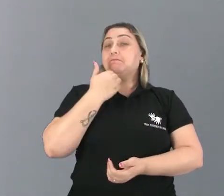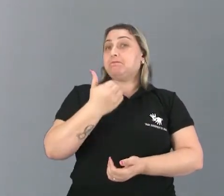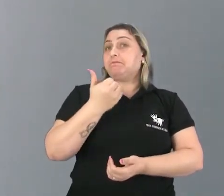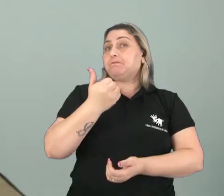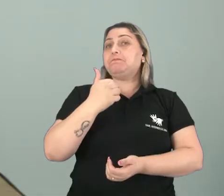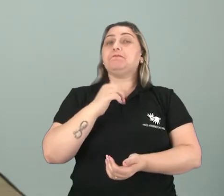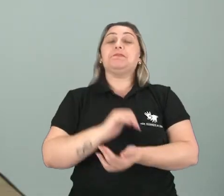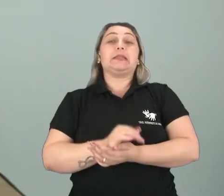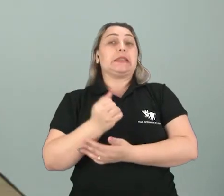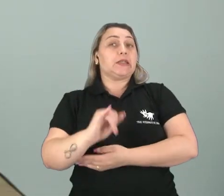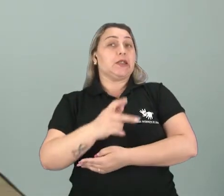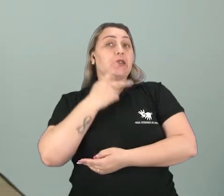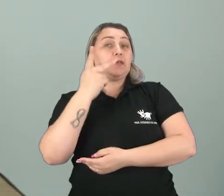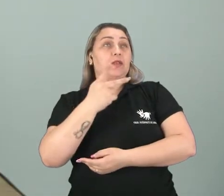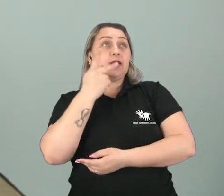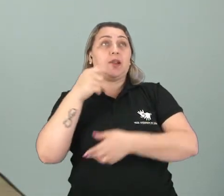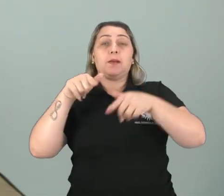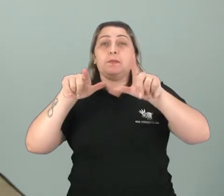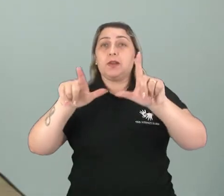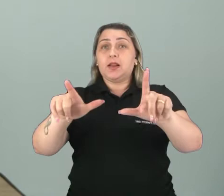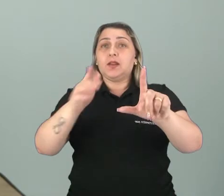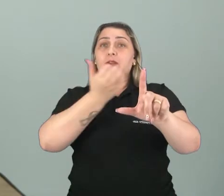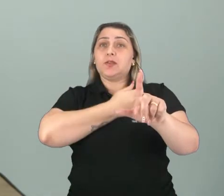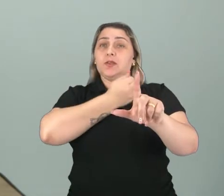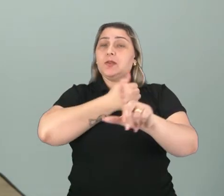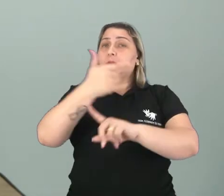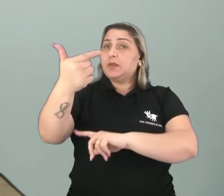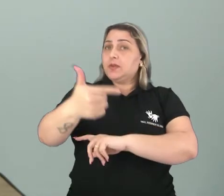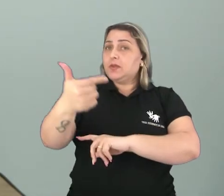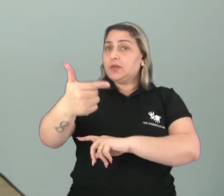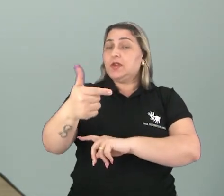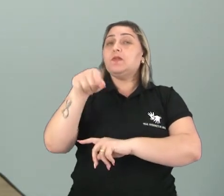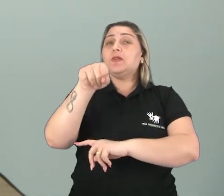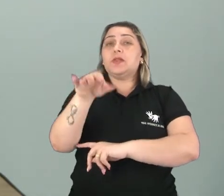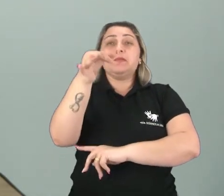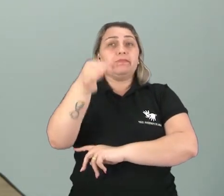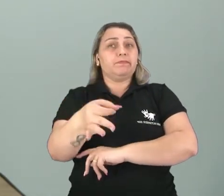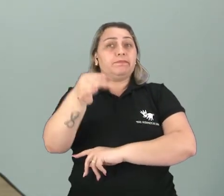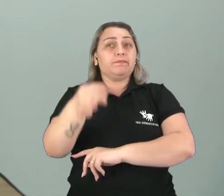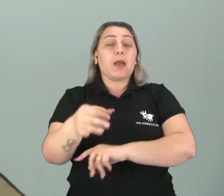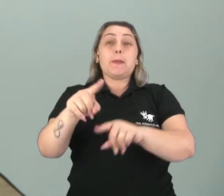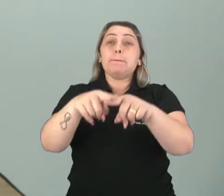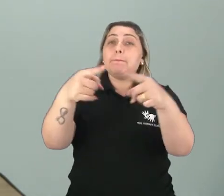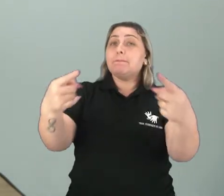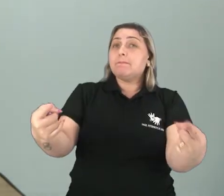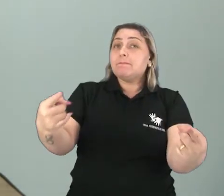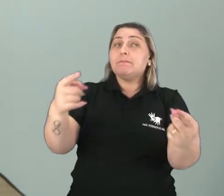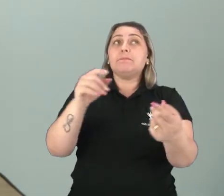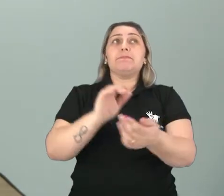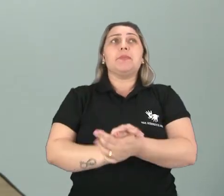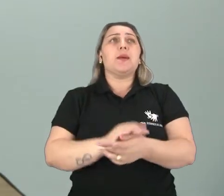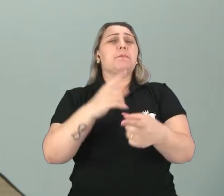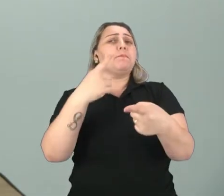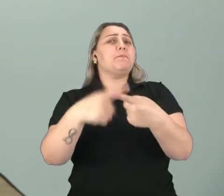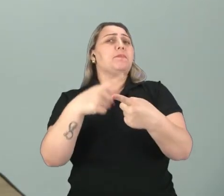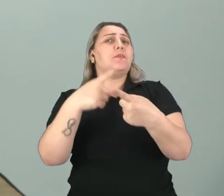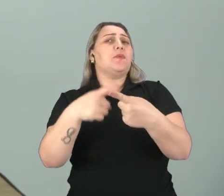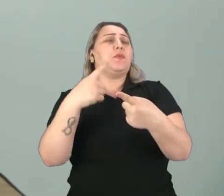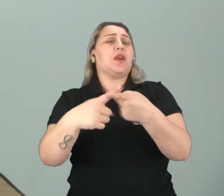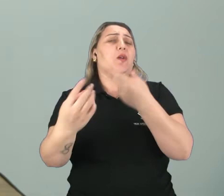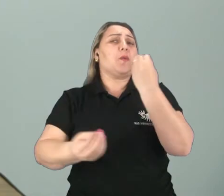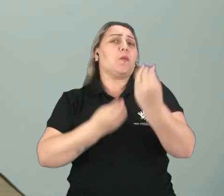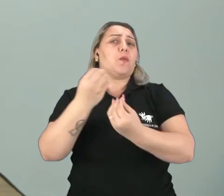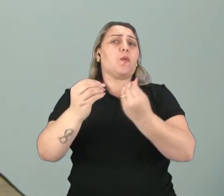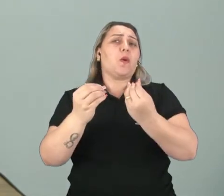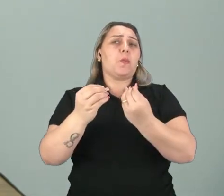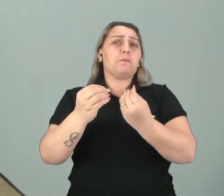Muito bem, se você disse a placa de número 2, você acertou. Mas por que será? Como que